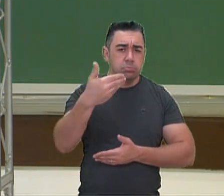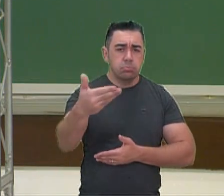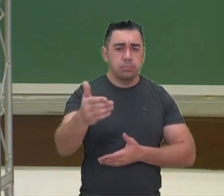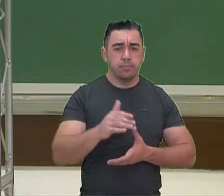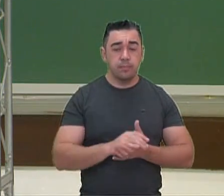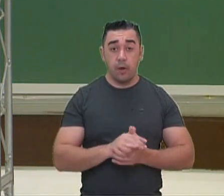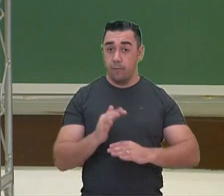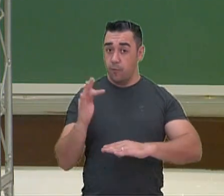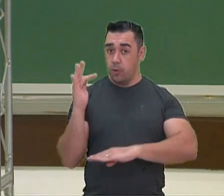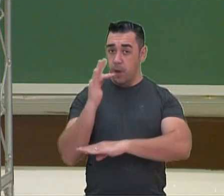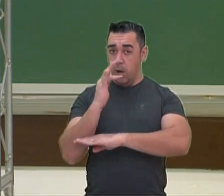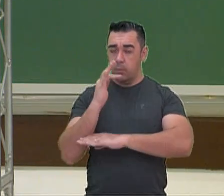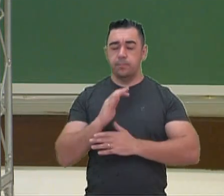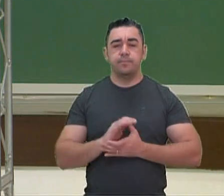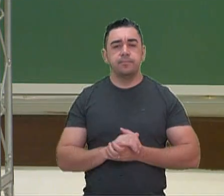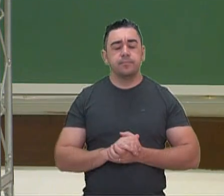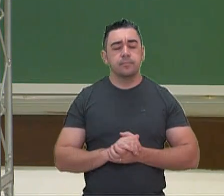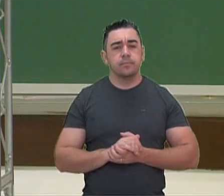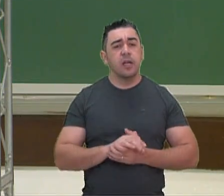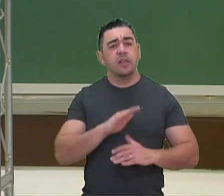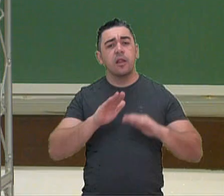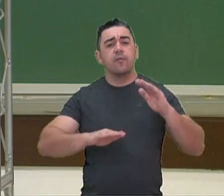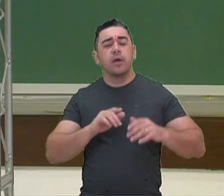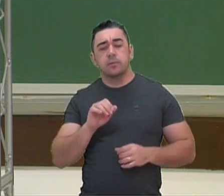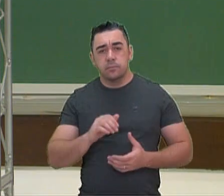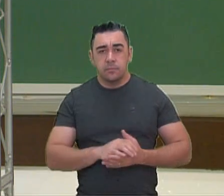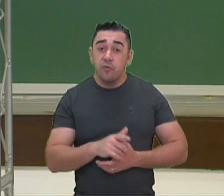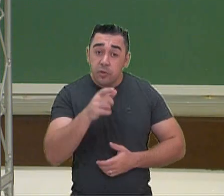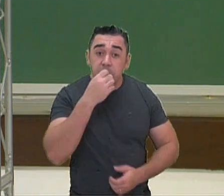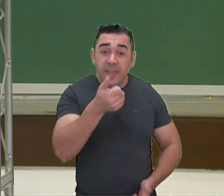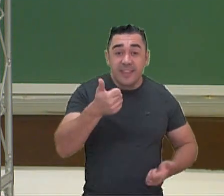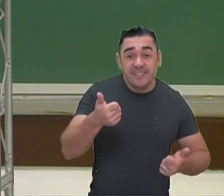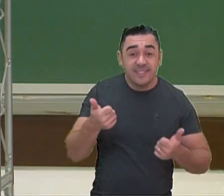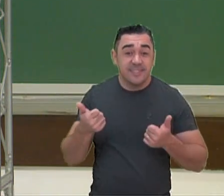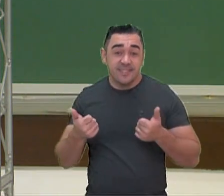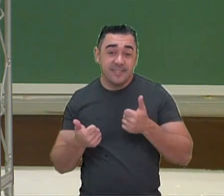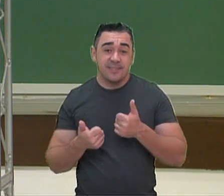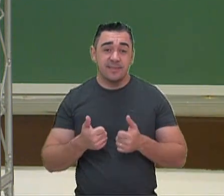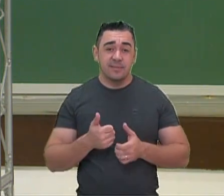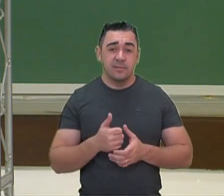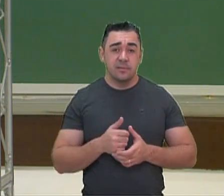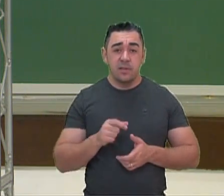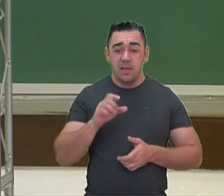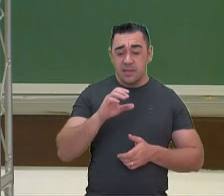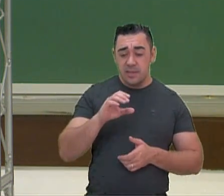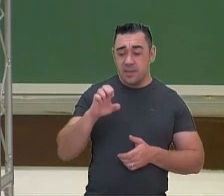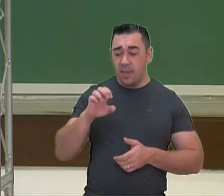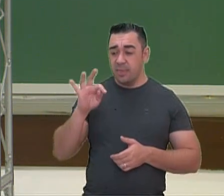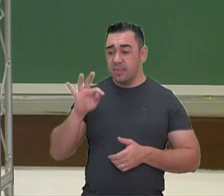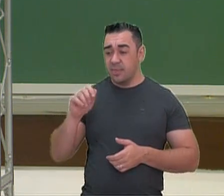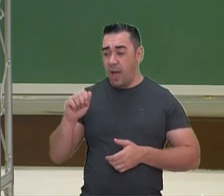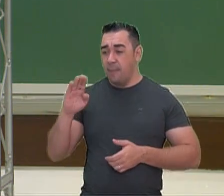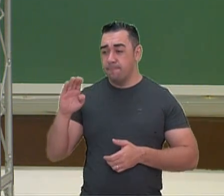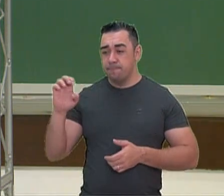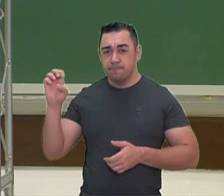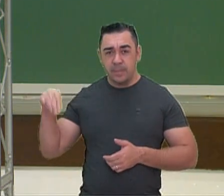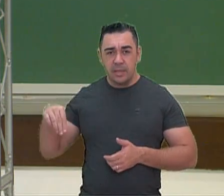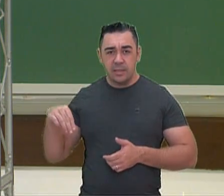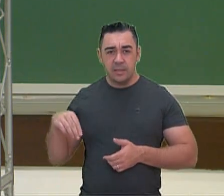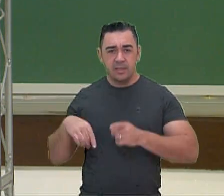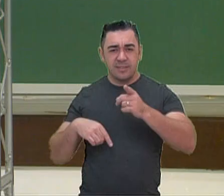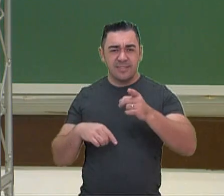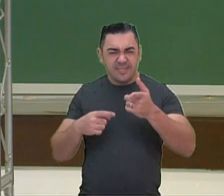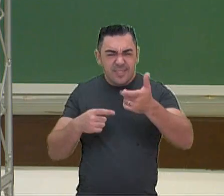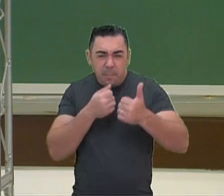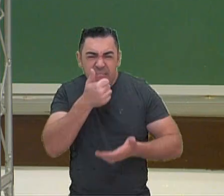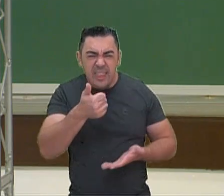Isso é formal. Agora, se eu chegasse para você e dissesse assim, você está bem? Ó, você está bem? Eu tirei